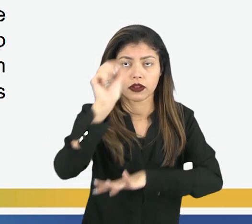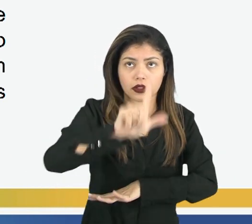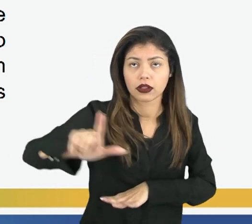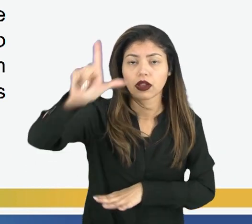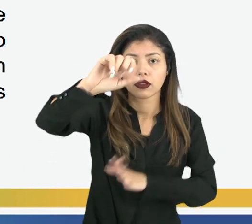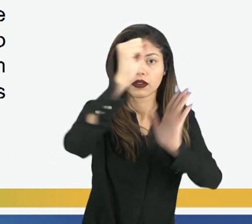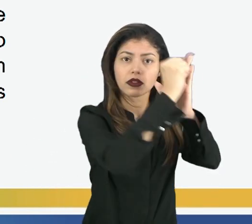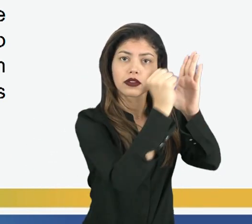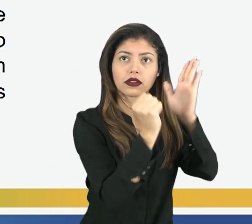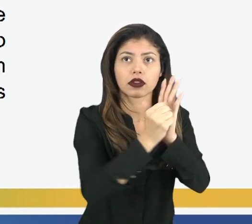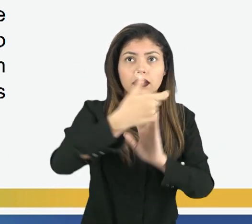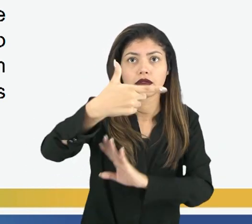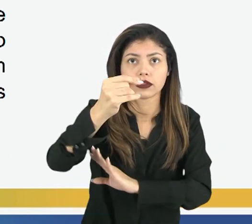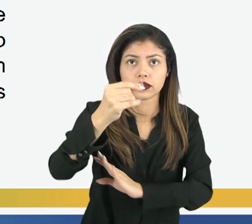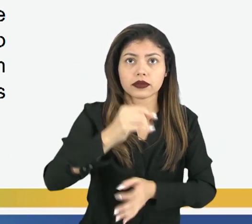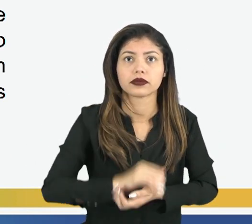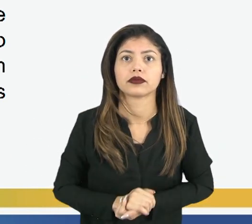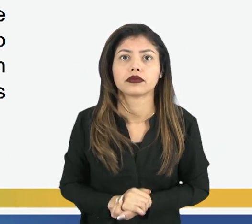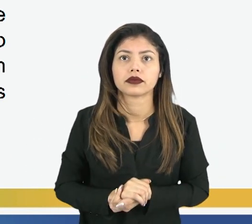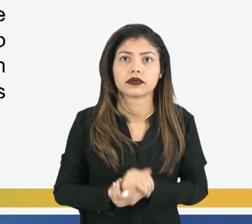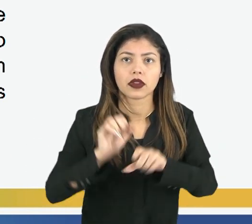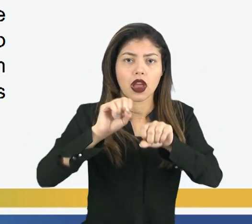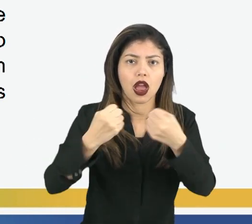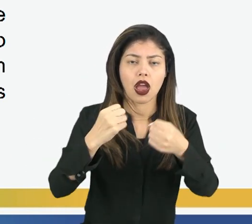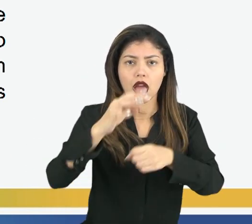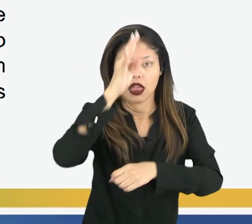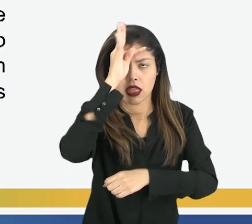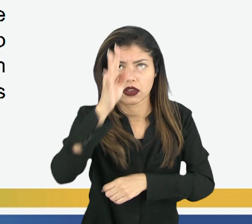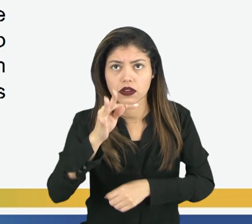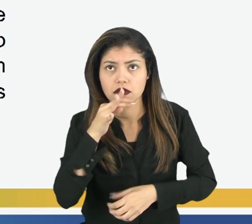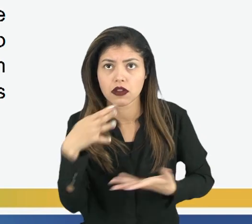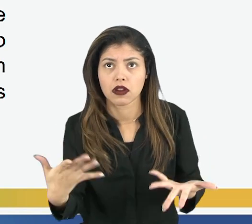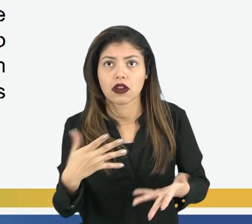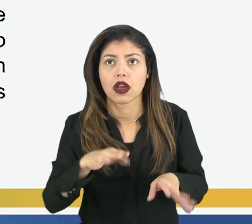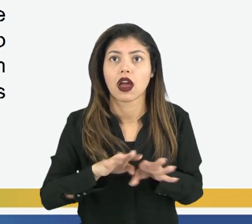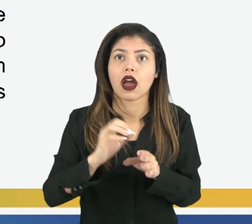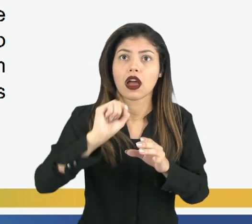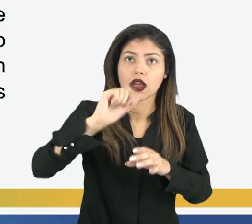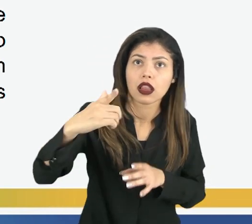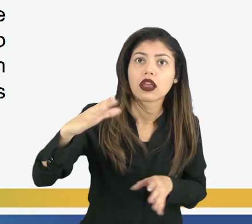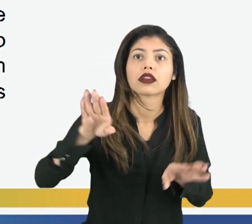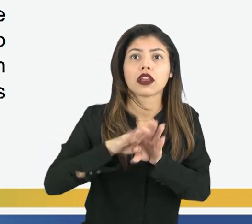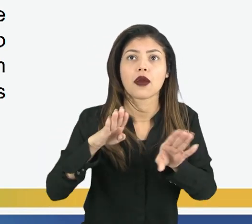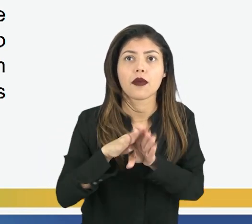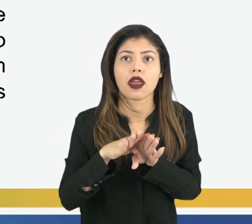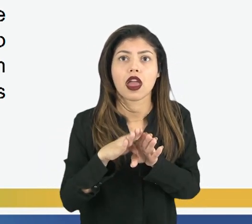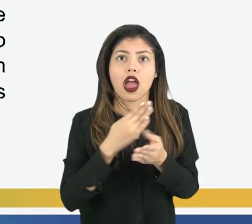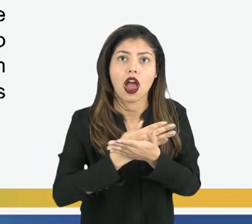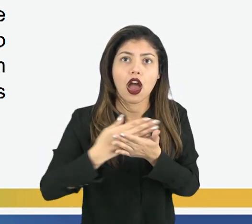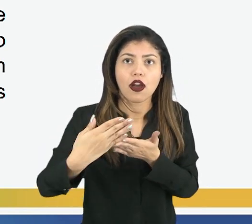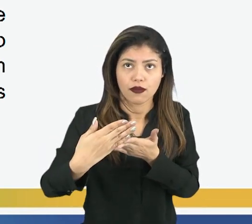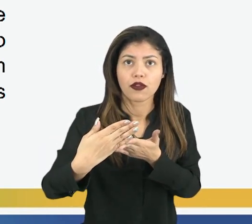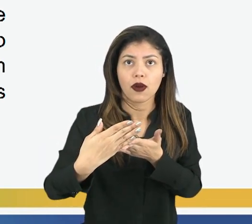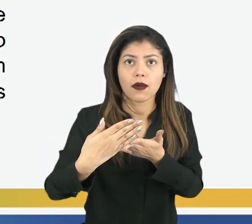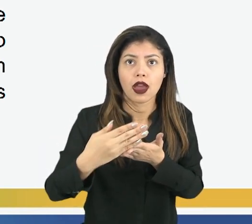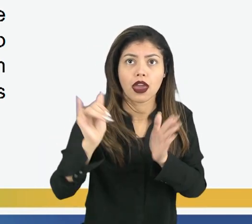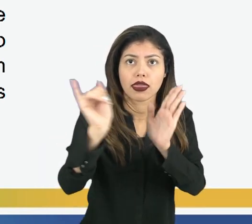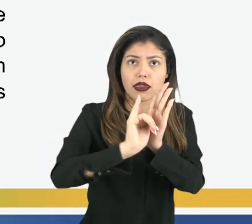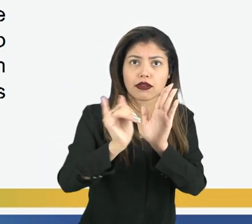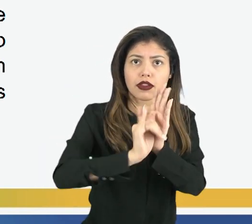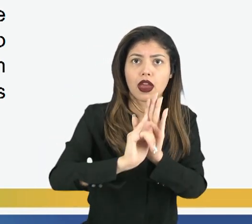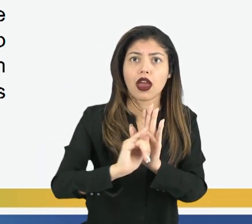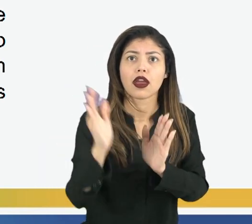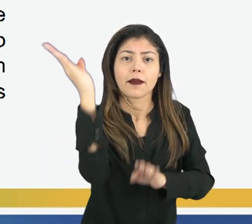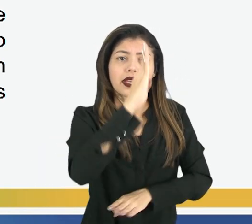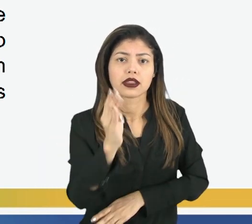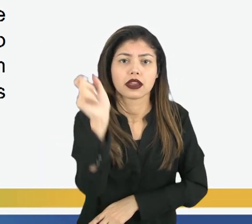movimento literário lá do século XX. Rompeu com a tradição clássica e deu a formação de uma identidade genuinamente